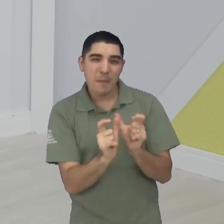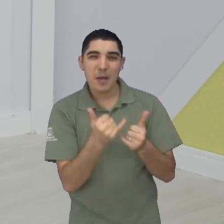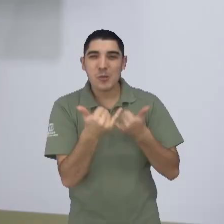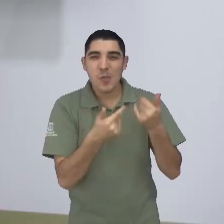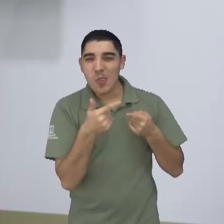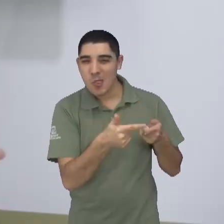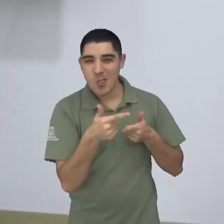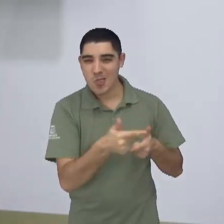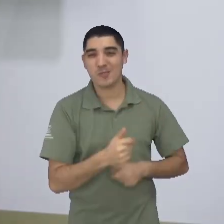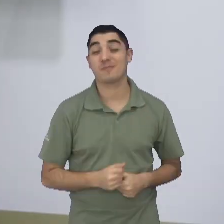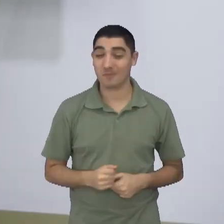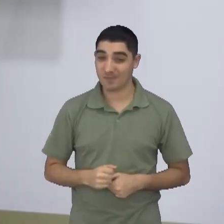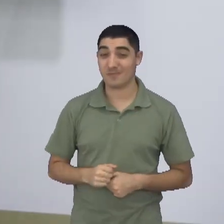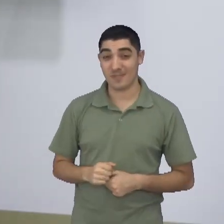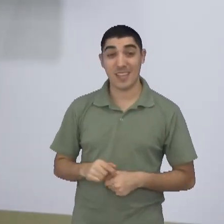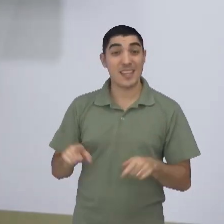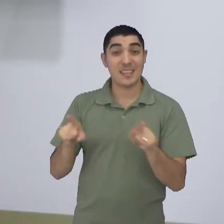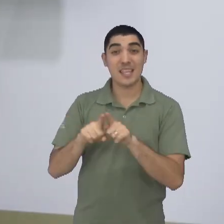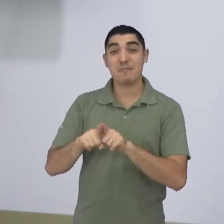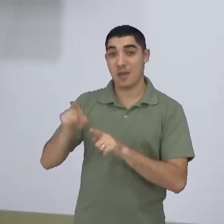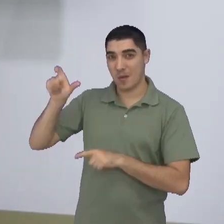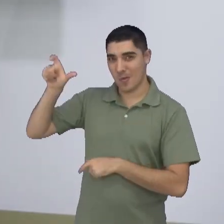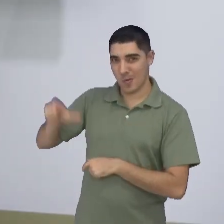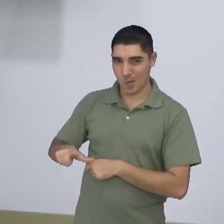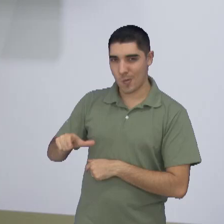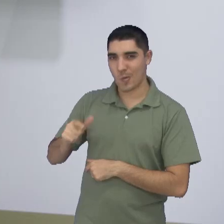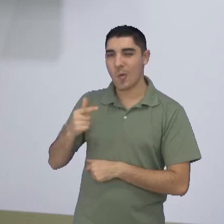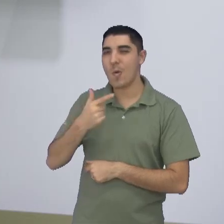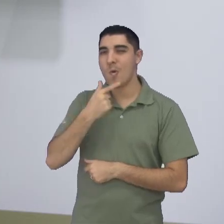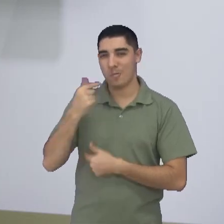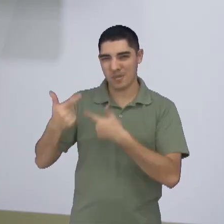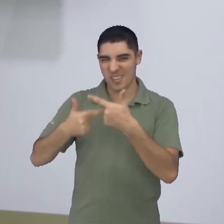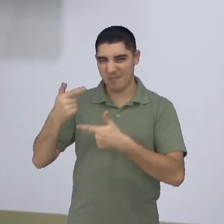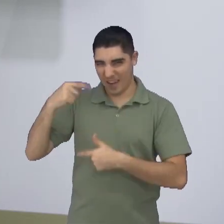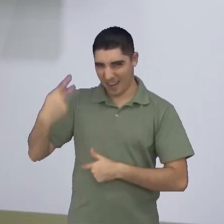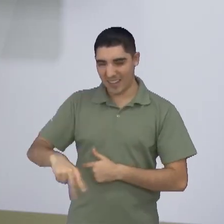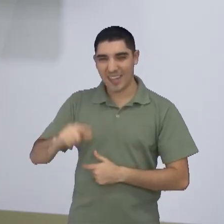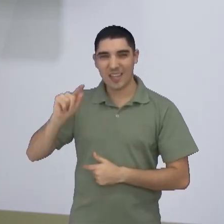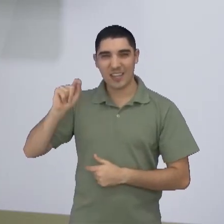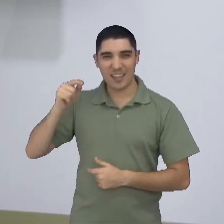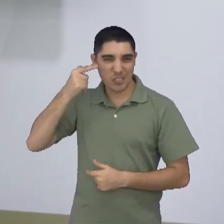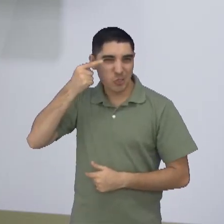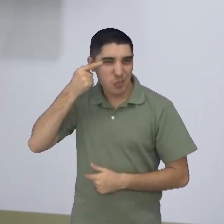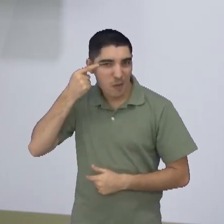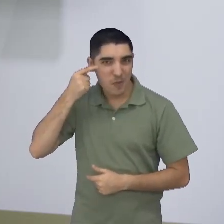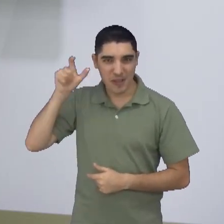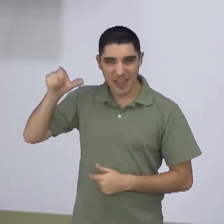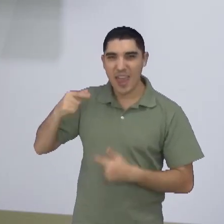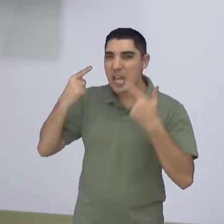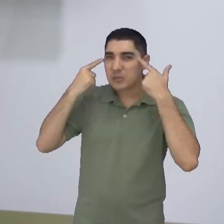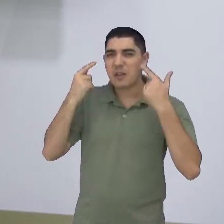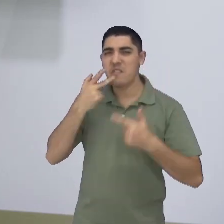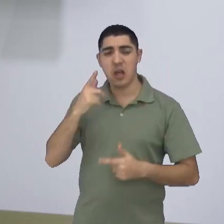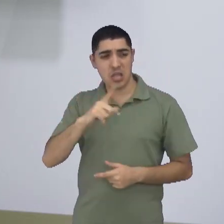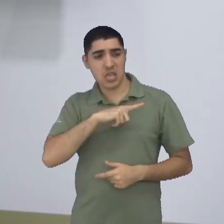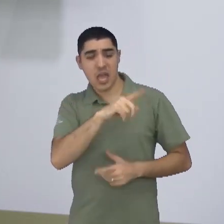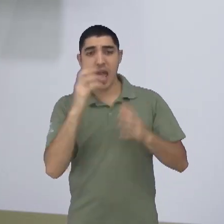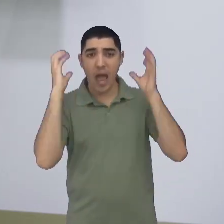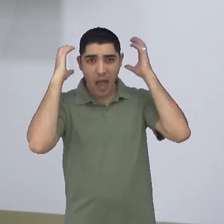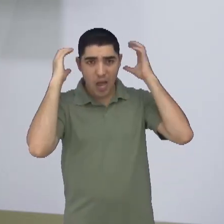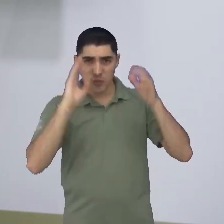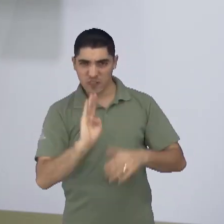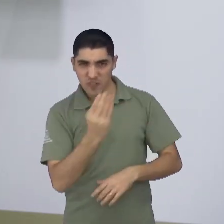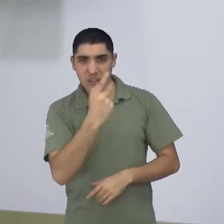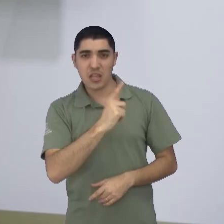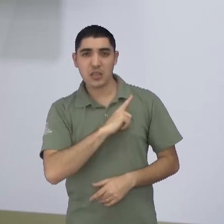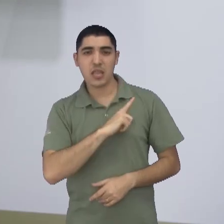Bruno, inclusive o nosso Japa, antes da gente estar no ar, ele falou assim, não, vai ter matéria de basquete, fala que na música do Rádio Pirata tem uma parte de ponte aérea